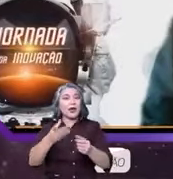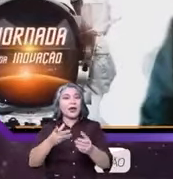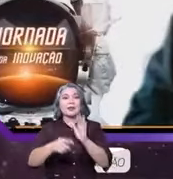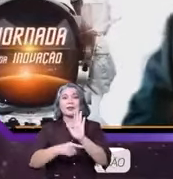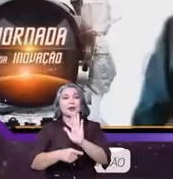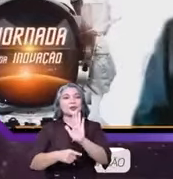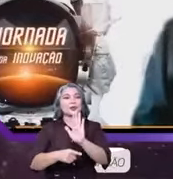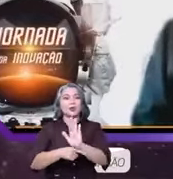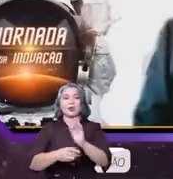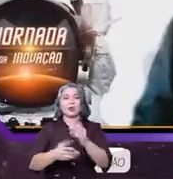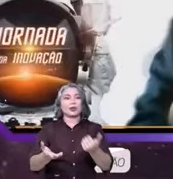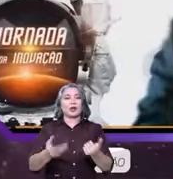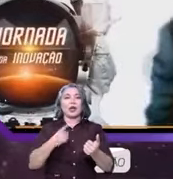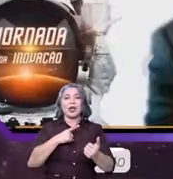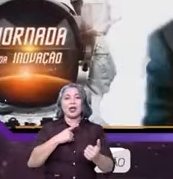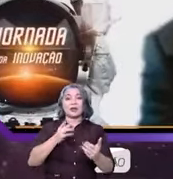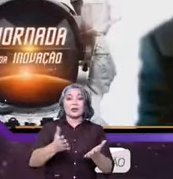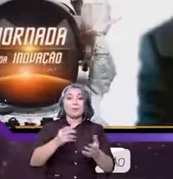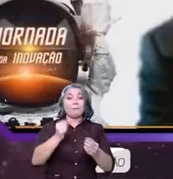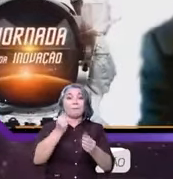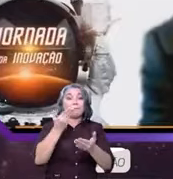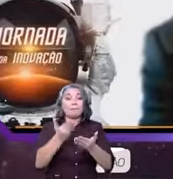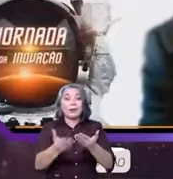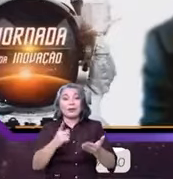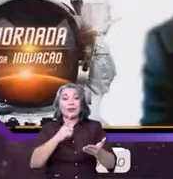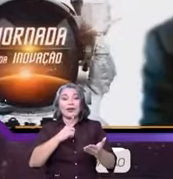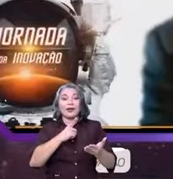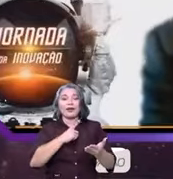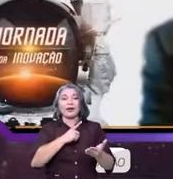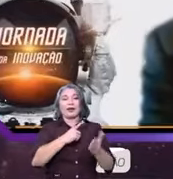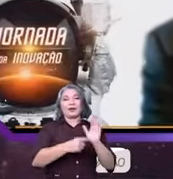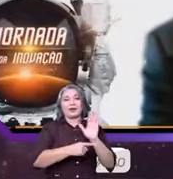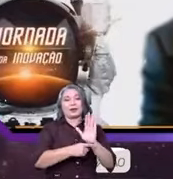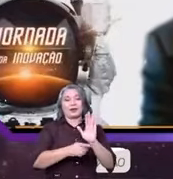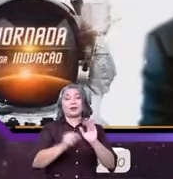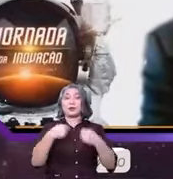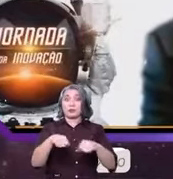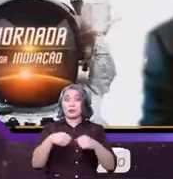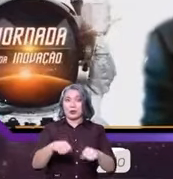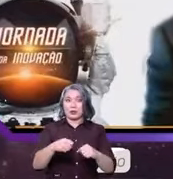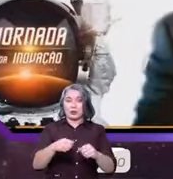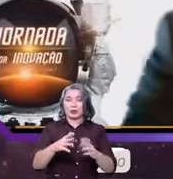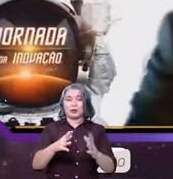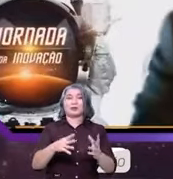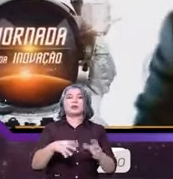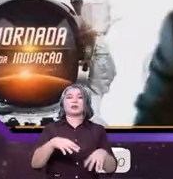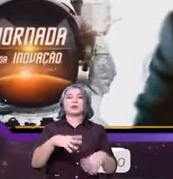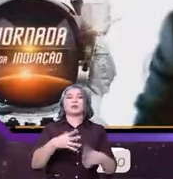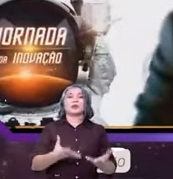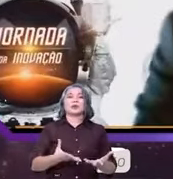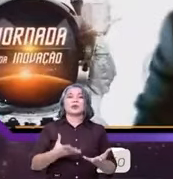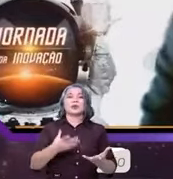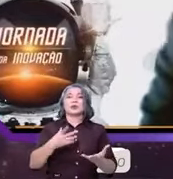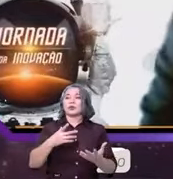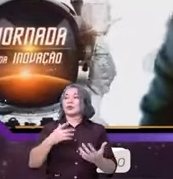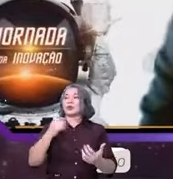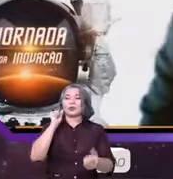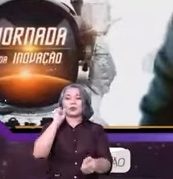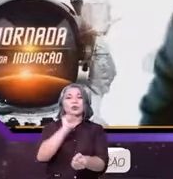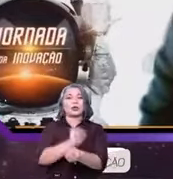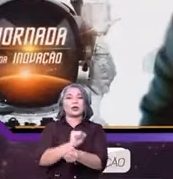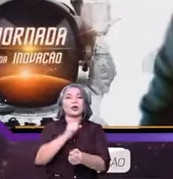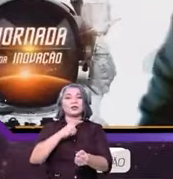perde esse compasso. A gente tem que parar, Excelência, de fazer apologia ao sucesso.